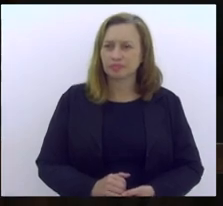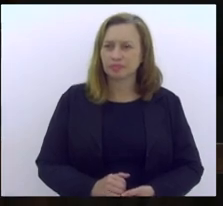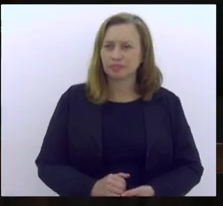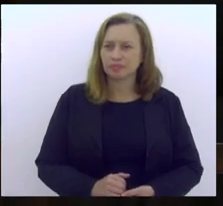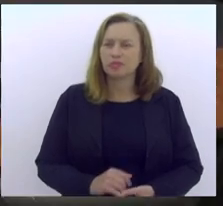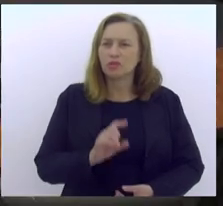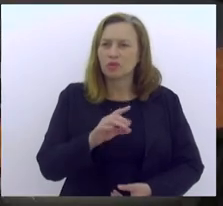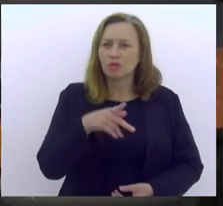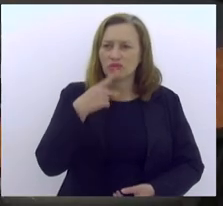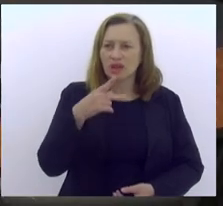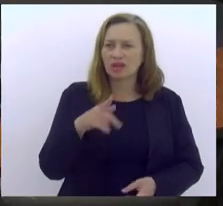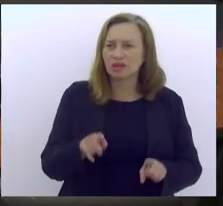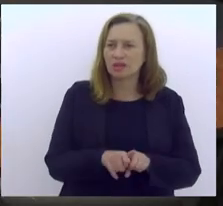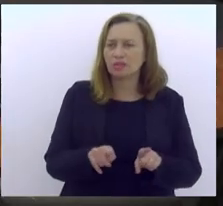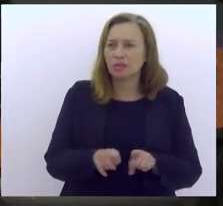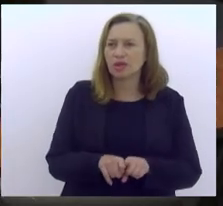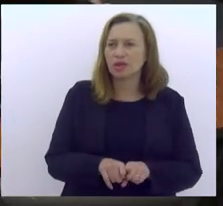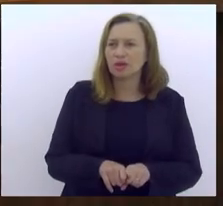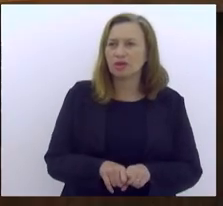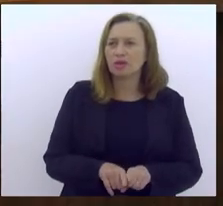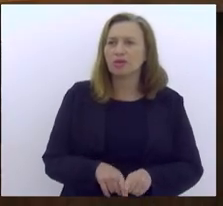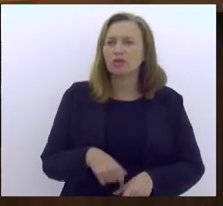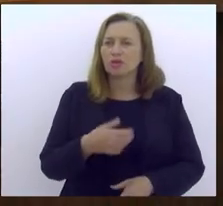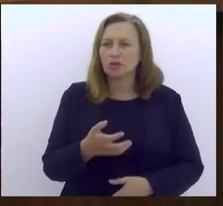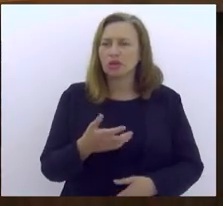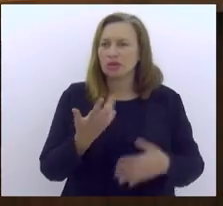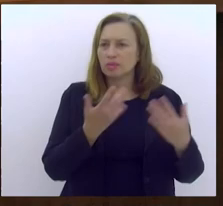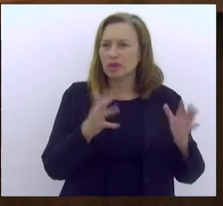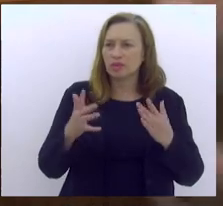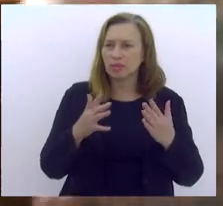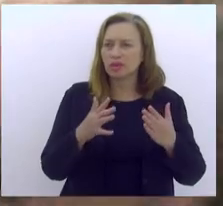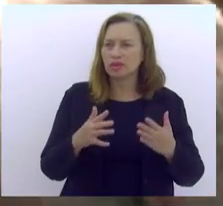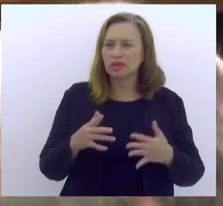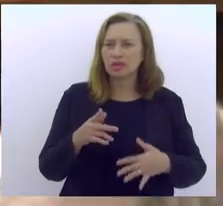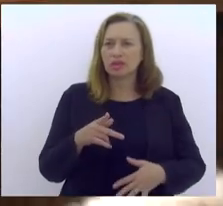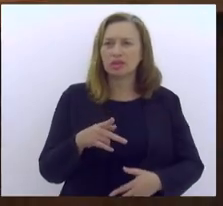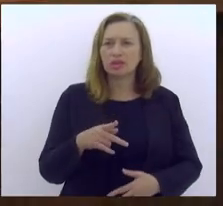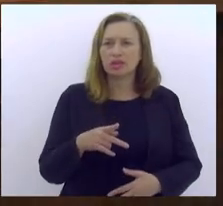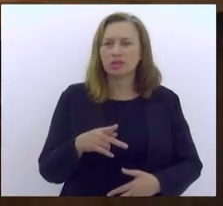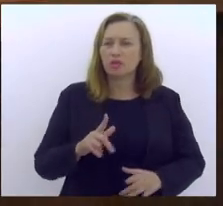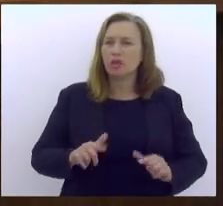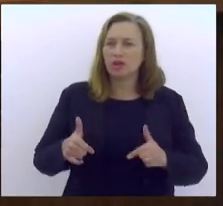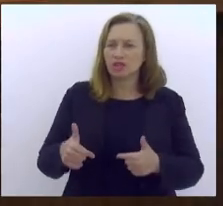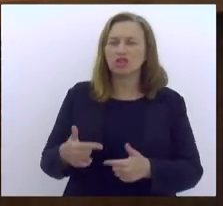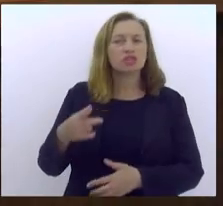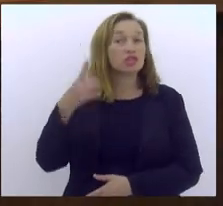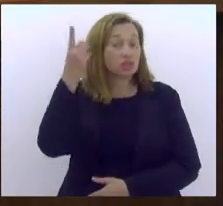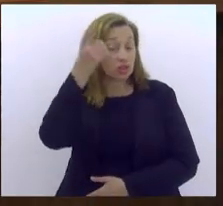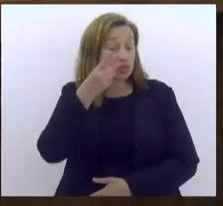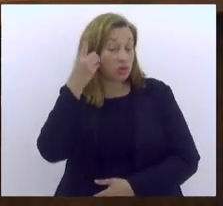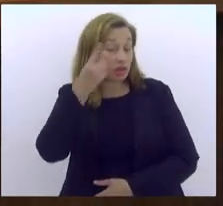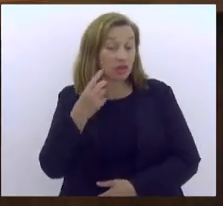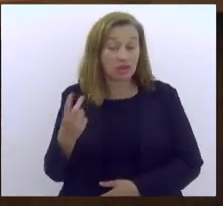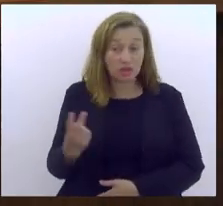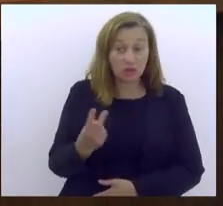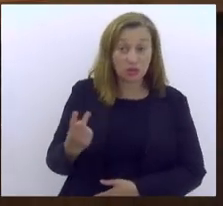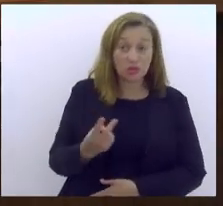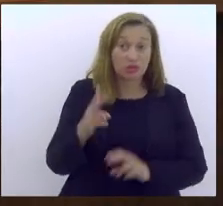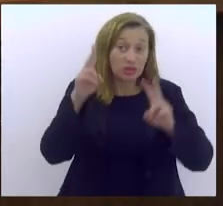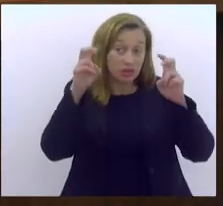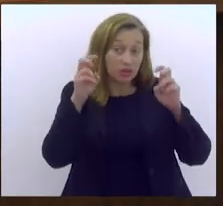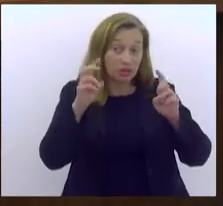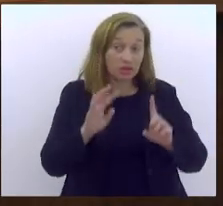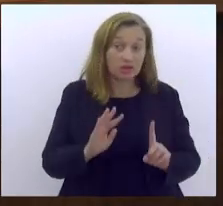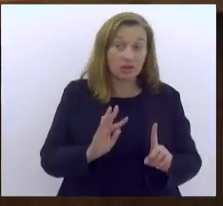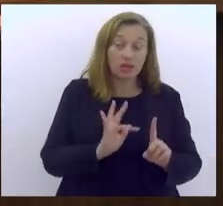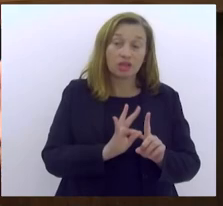Só para finalizar também, porque queria parabenizar a atitude aí das deputadas, das nobres deputadas, porque essa questão aí da